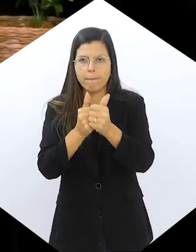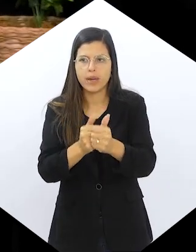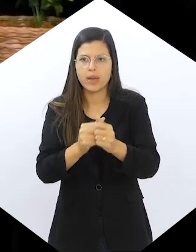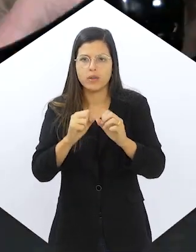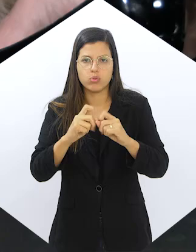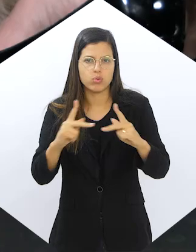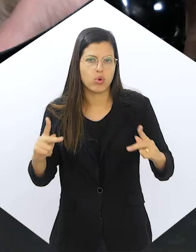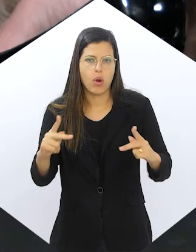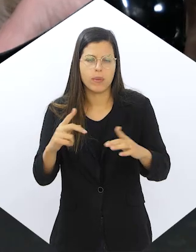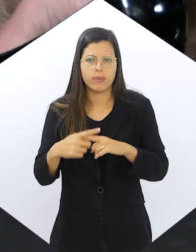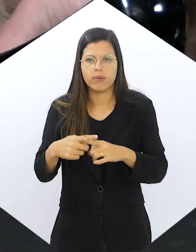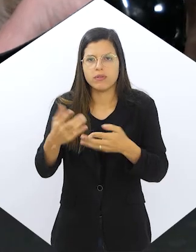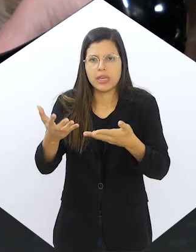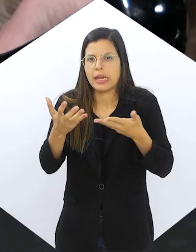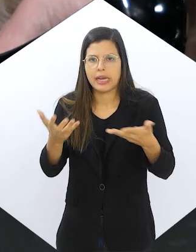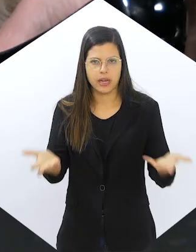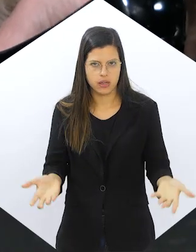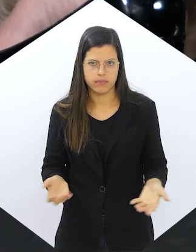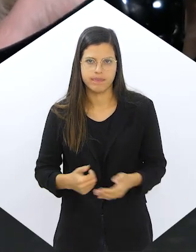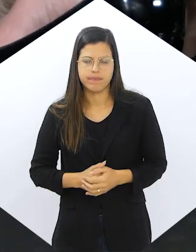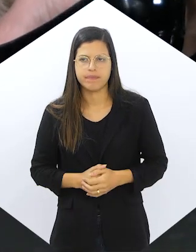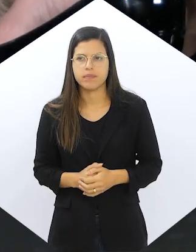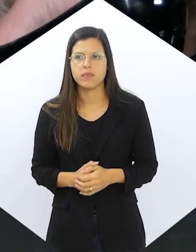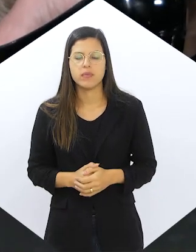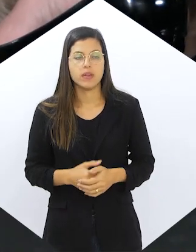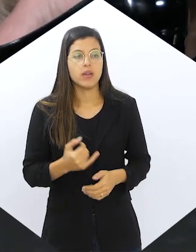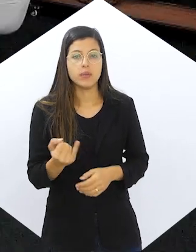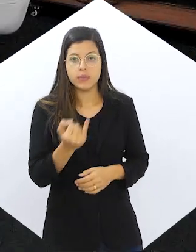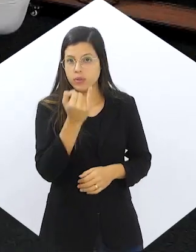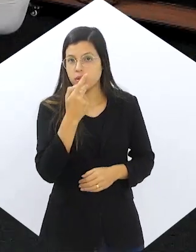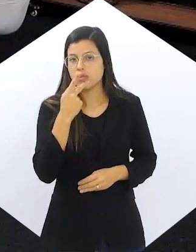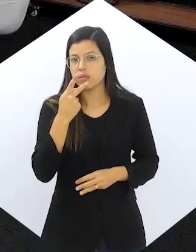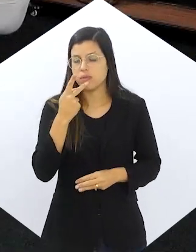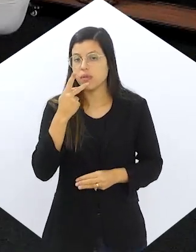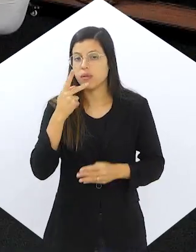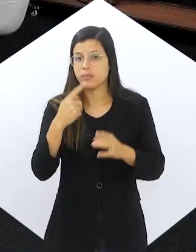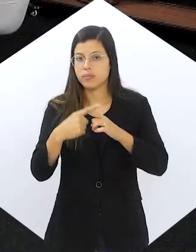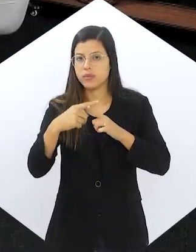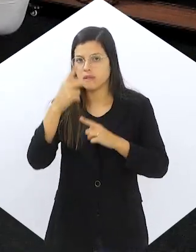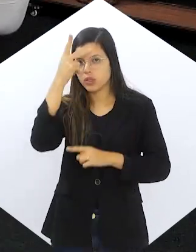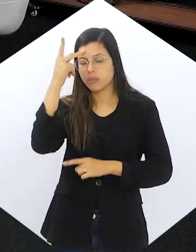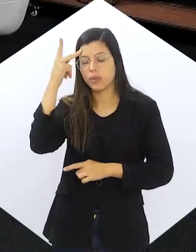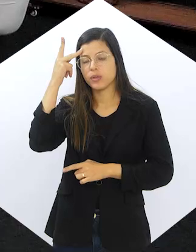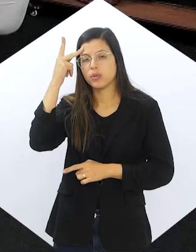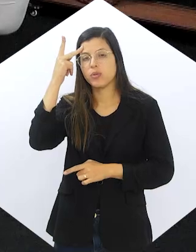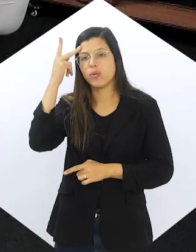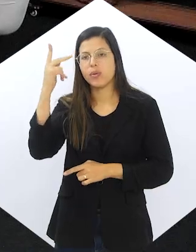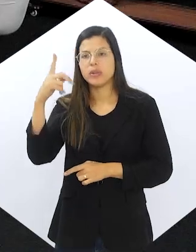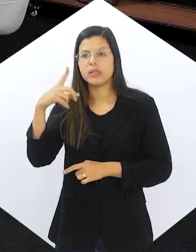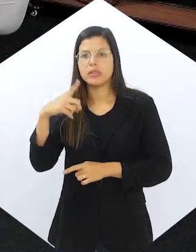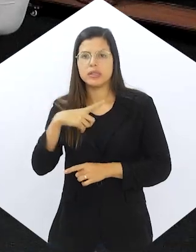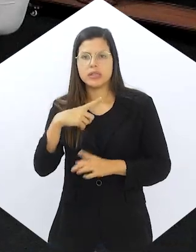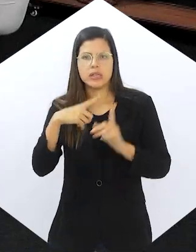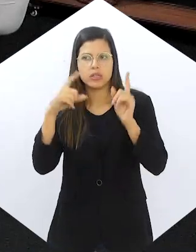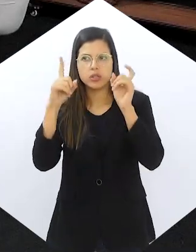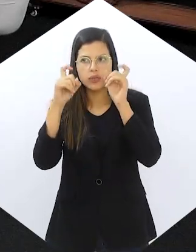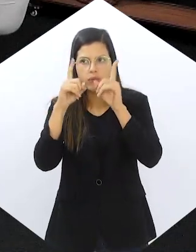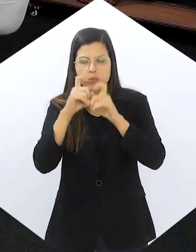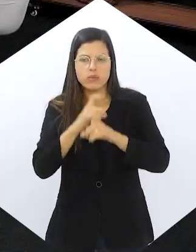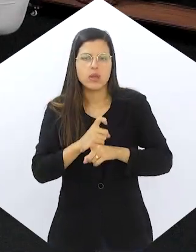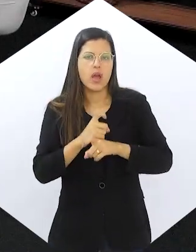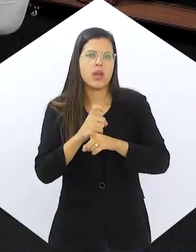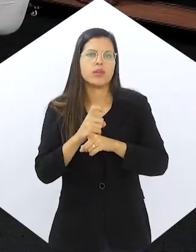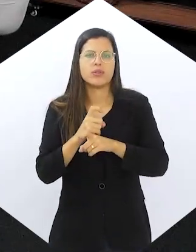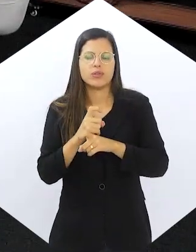porque se você quer a companhia dele em qualquer lugar. Sim, é importante destacar isso, né? Porque as pessoas realmente, quando elas têm alguma